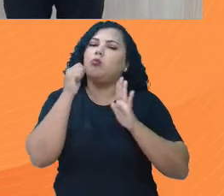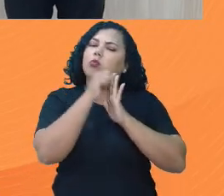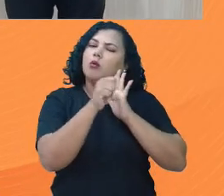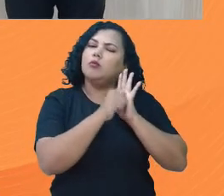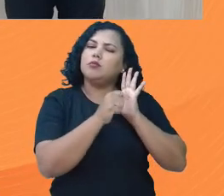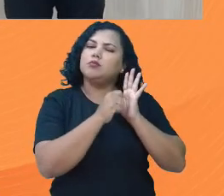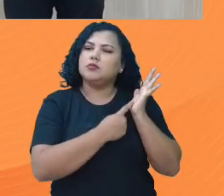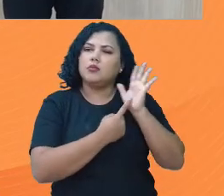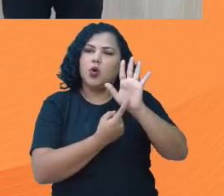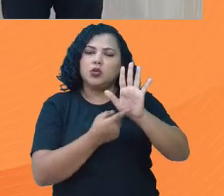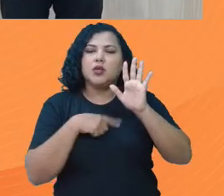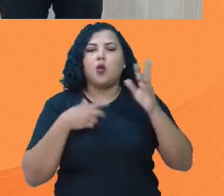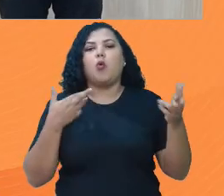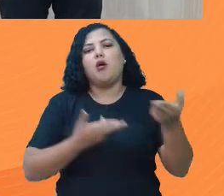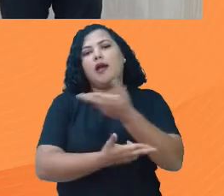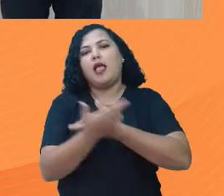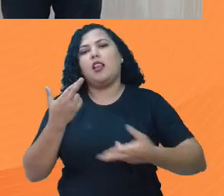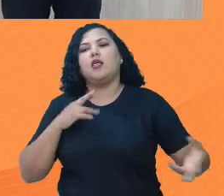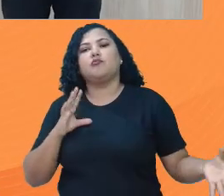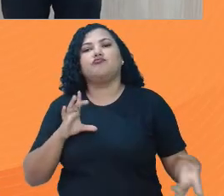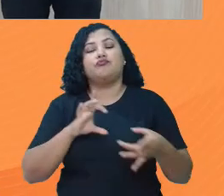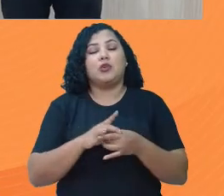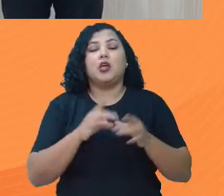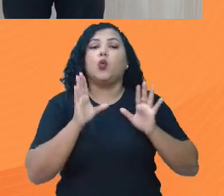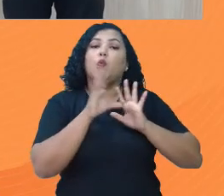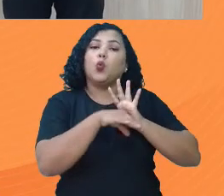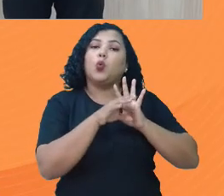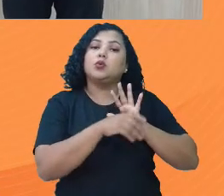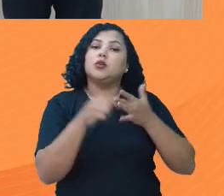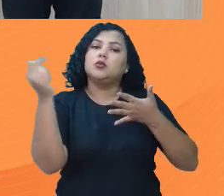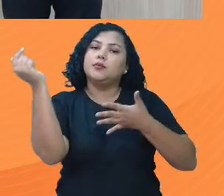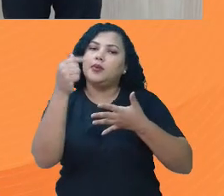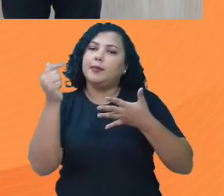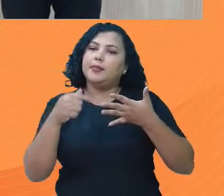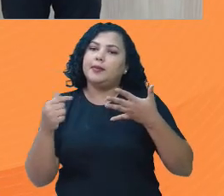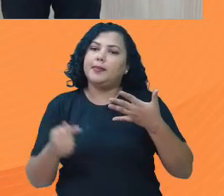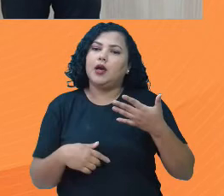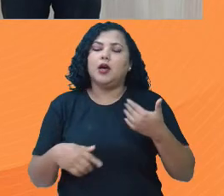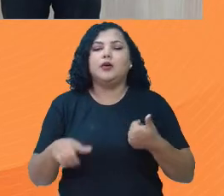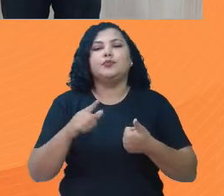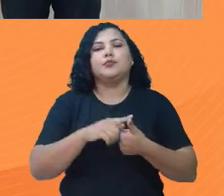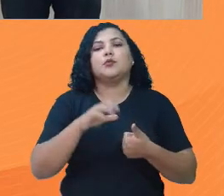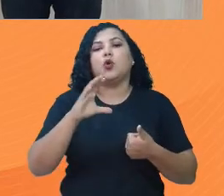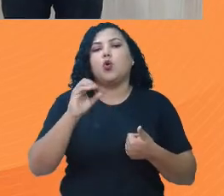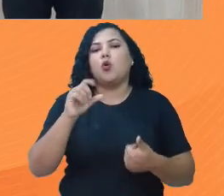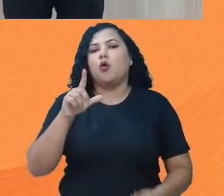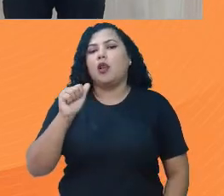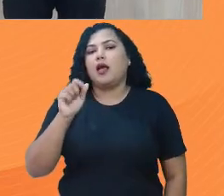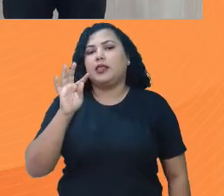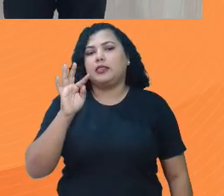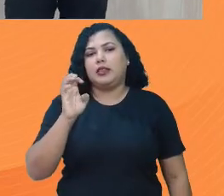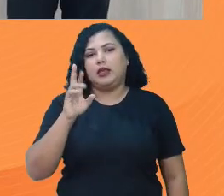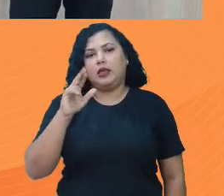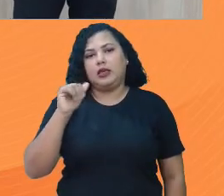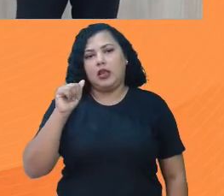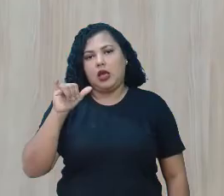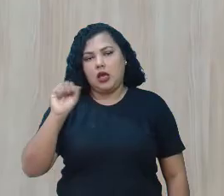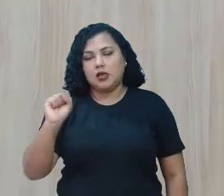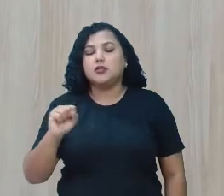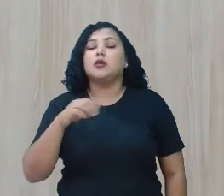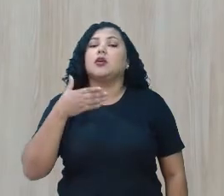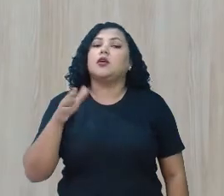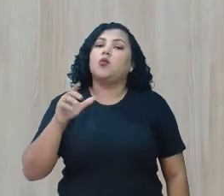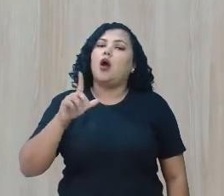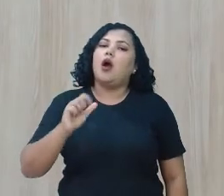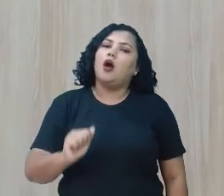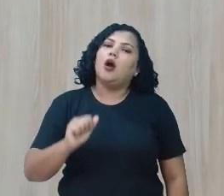você a relação e a definição de ângulos colaterais e ângulos alternos. Então, agora você já